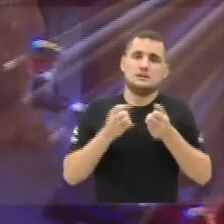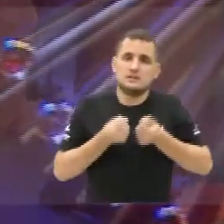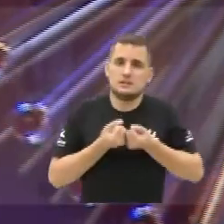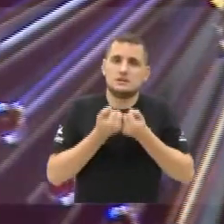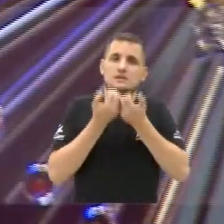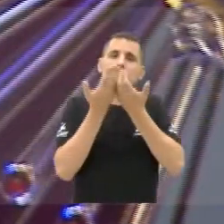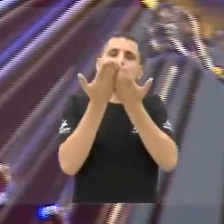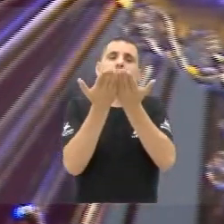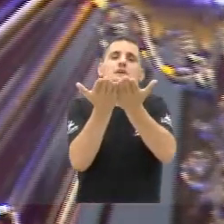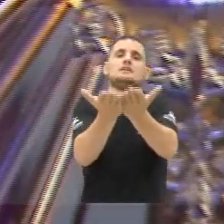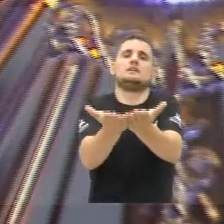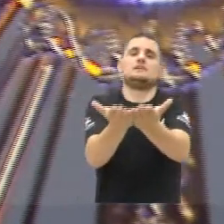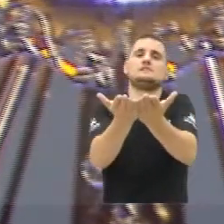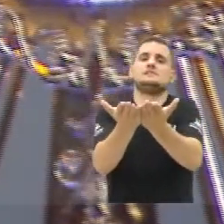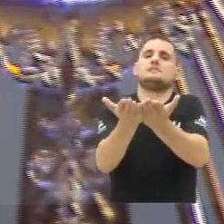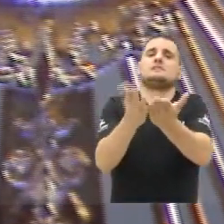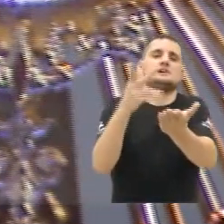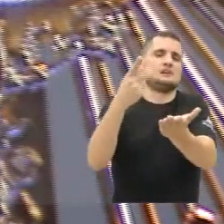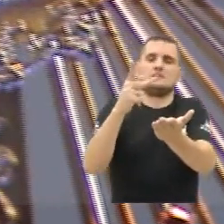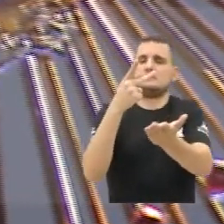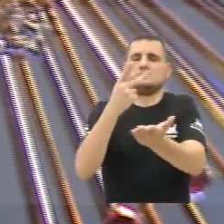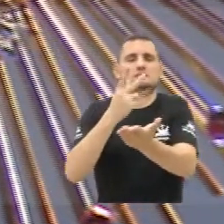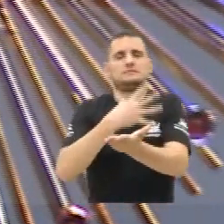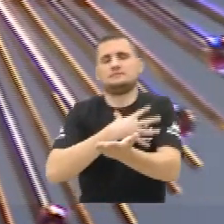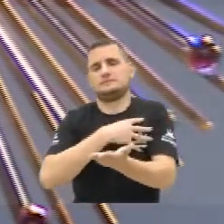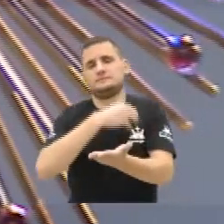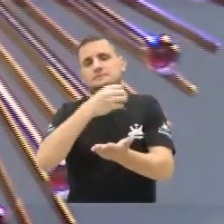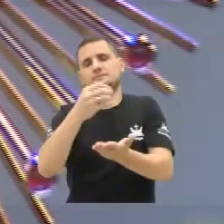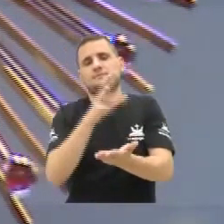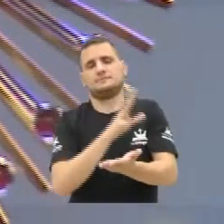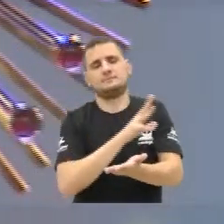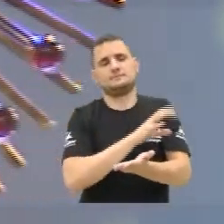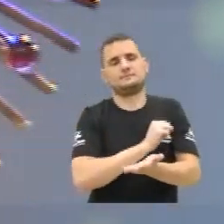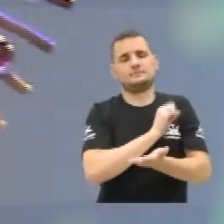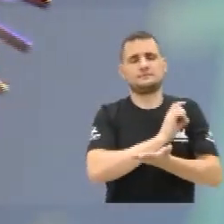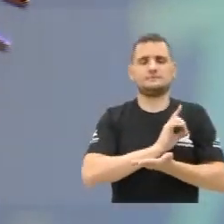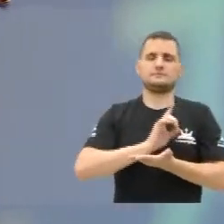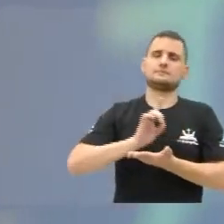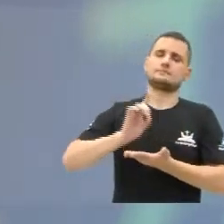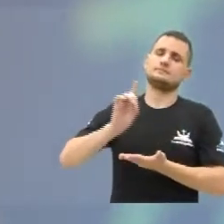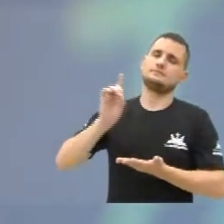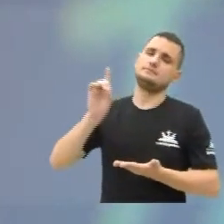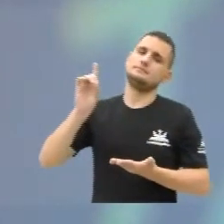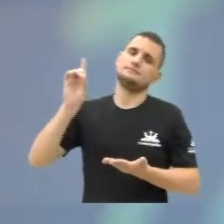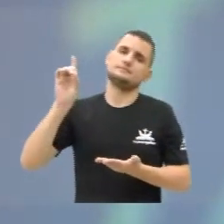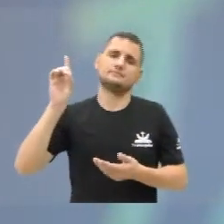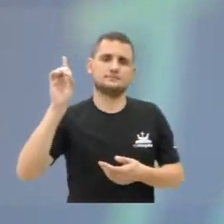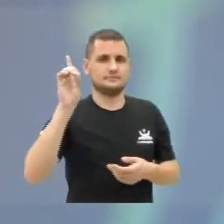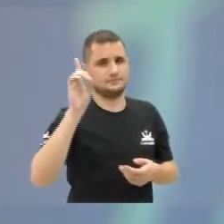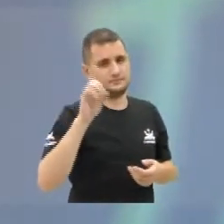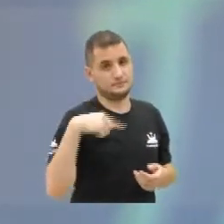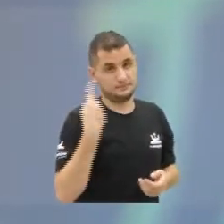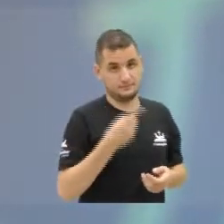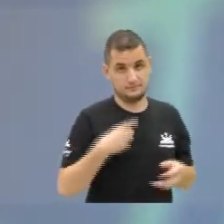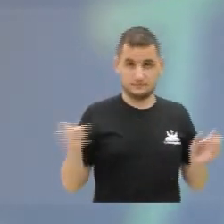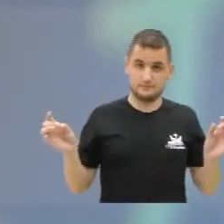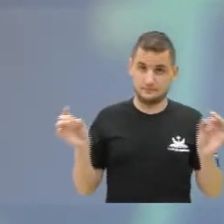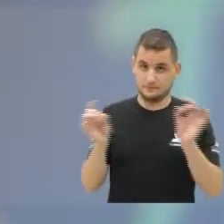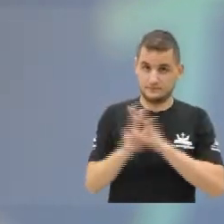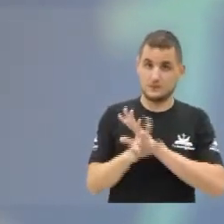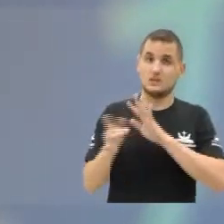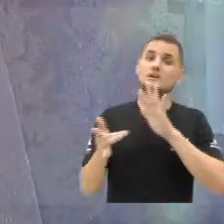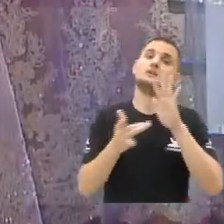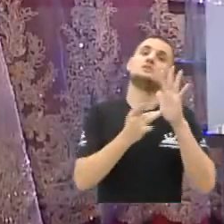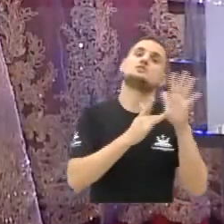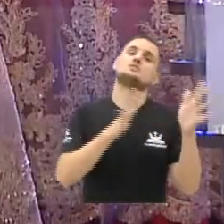darei novas vestes, filho amado. Para terminar, restituirei tuas